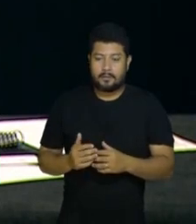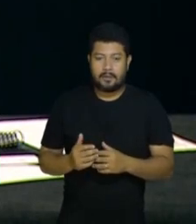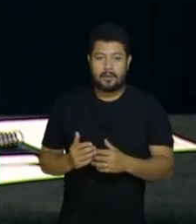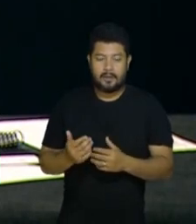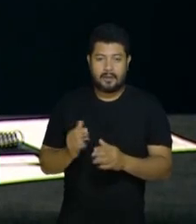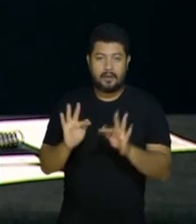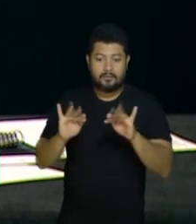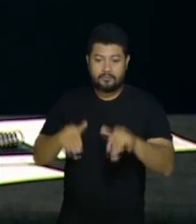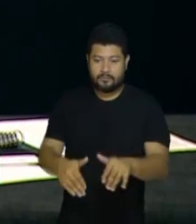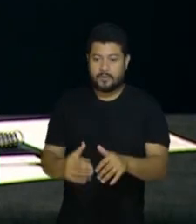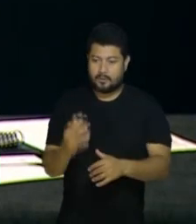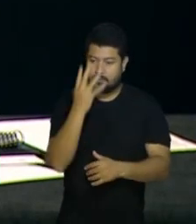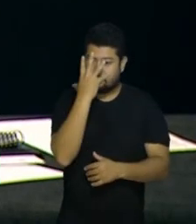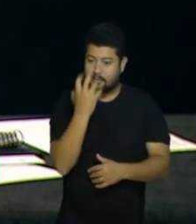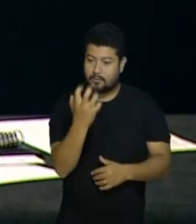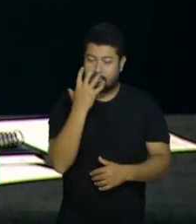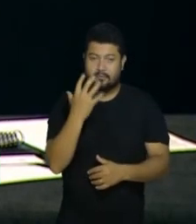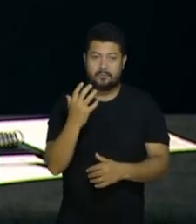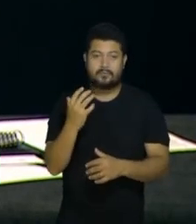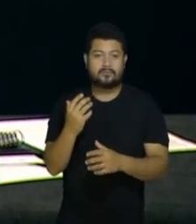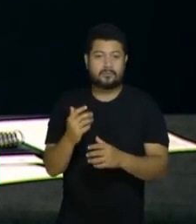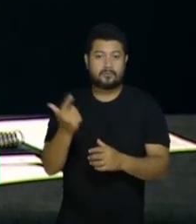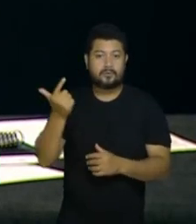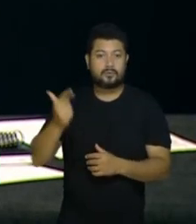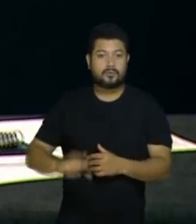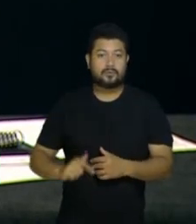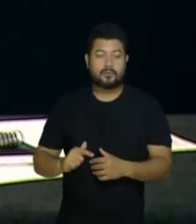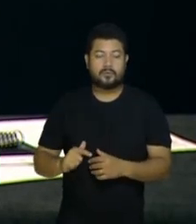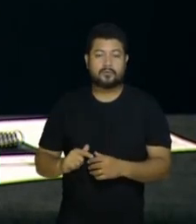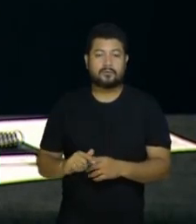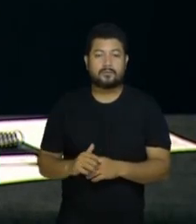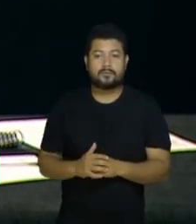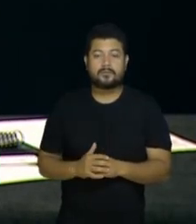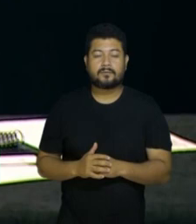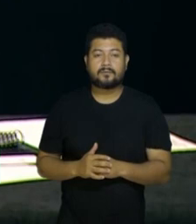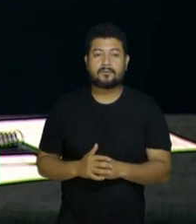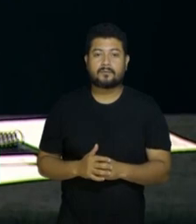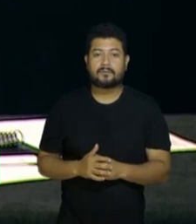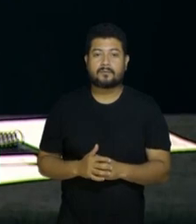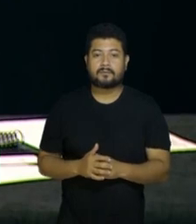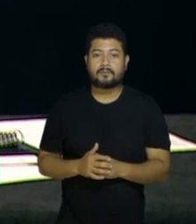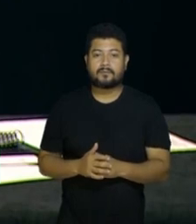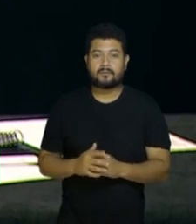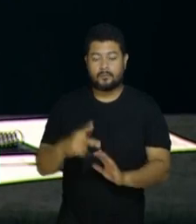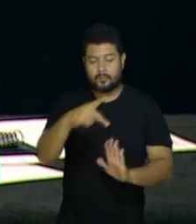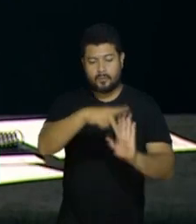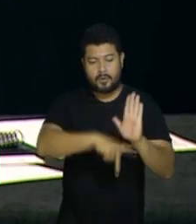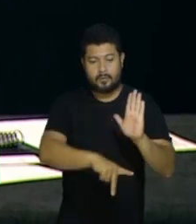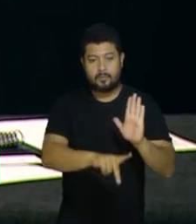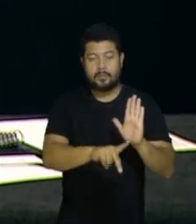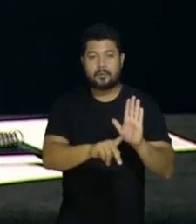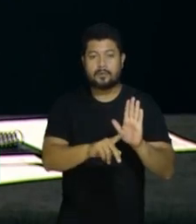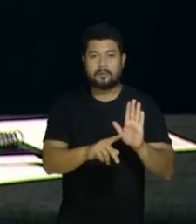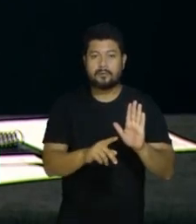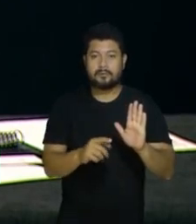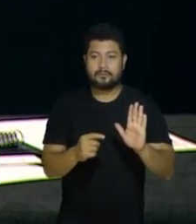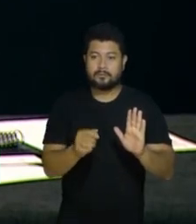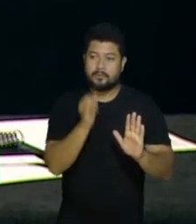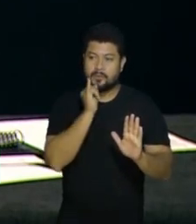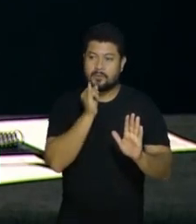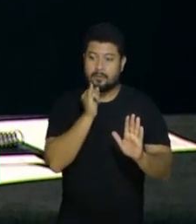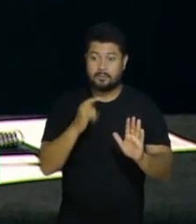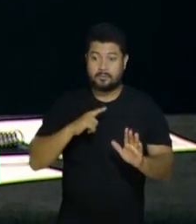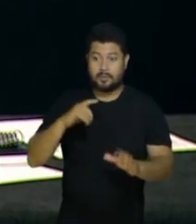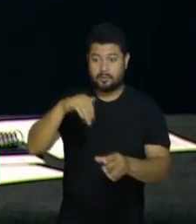facial novamente para validar o seu voto. Nos projetos que exigem dois turnos